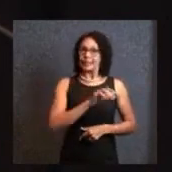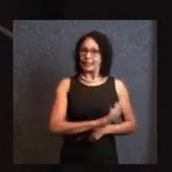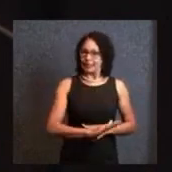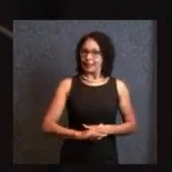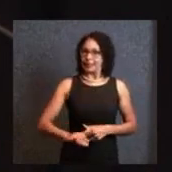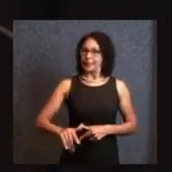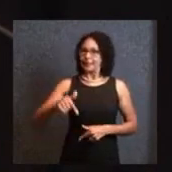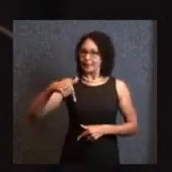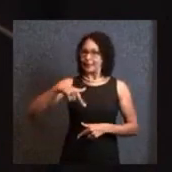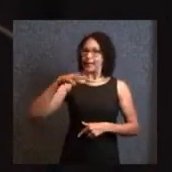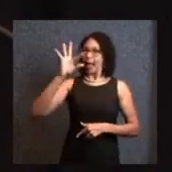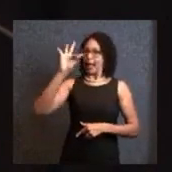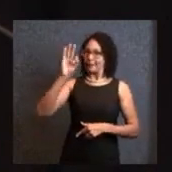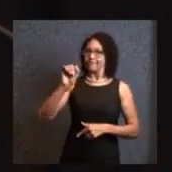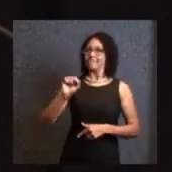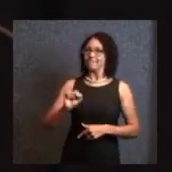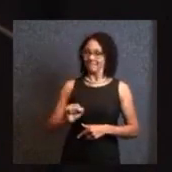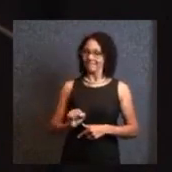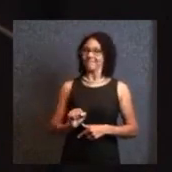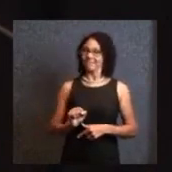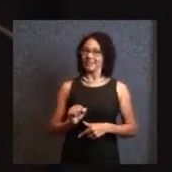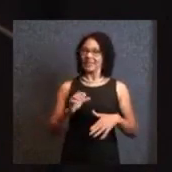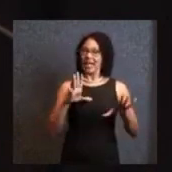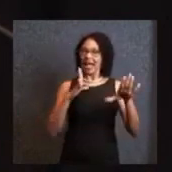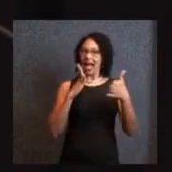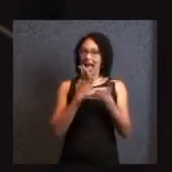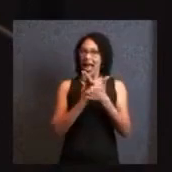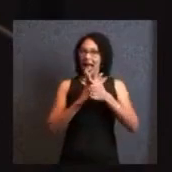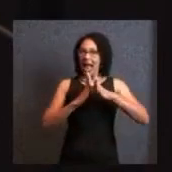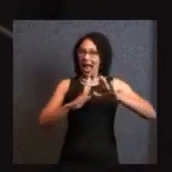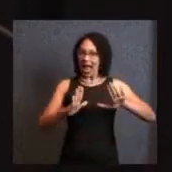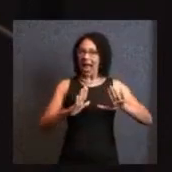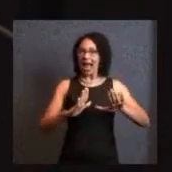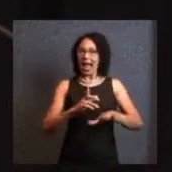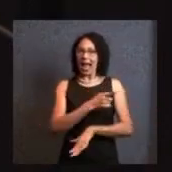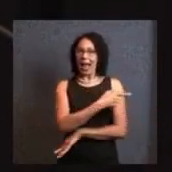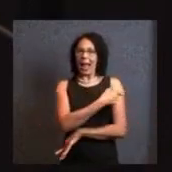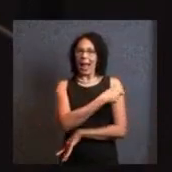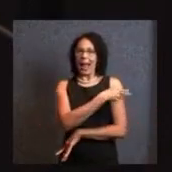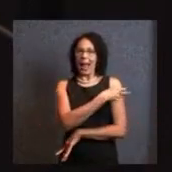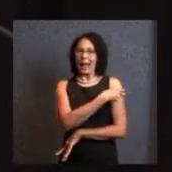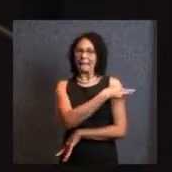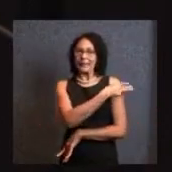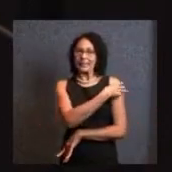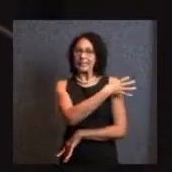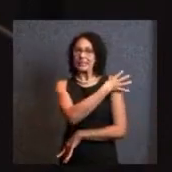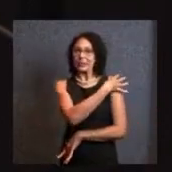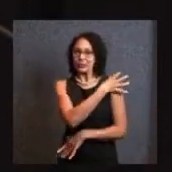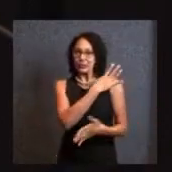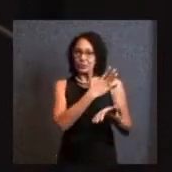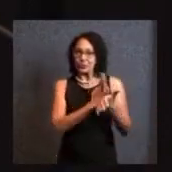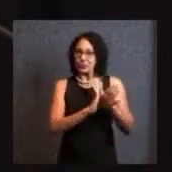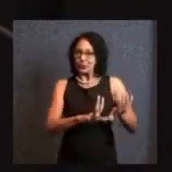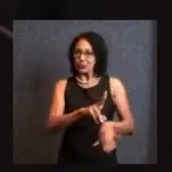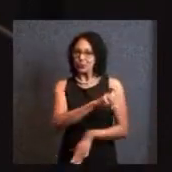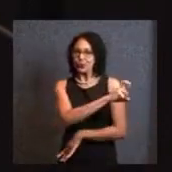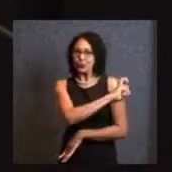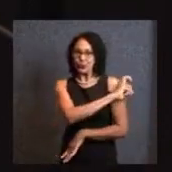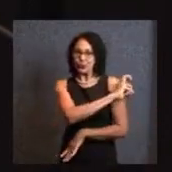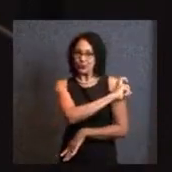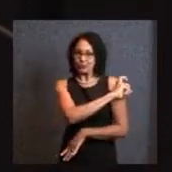de Feira de Santana terminem os anos iniciais, consigam concluir ali o seu quinto ano,